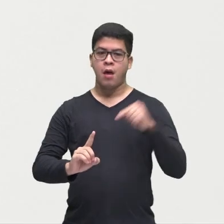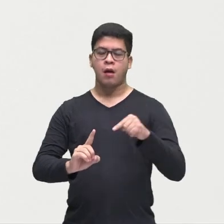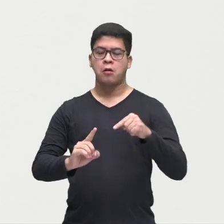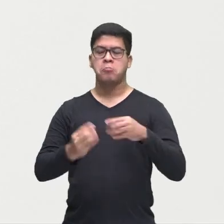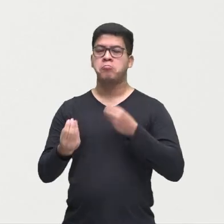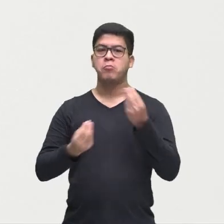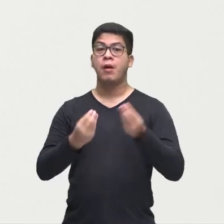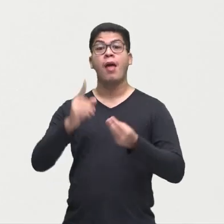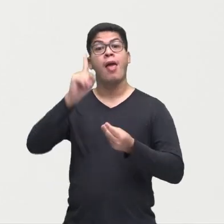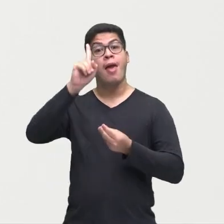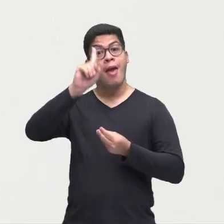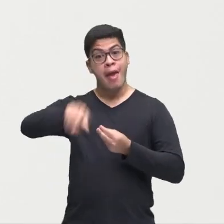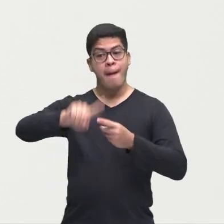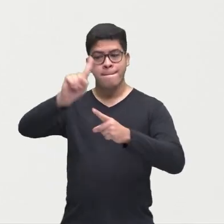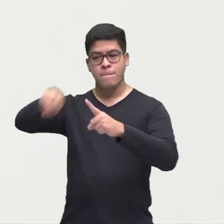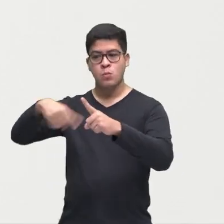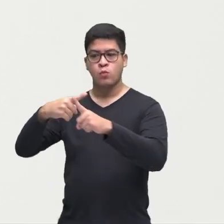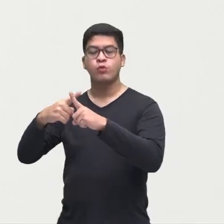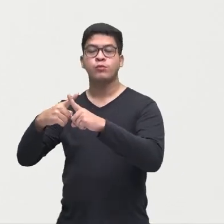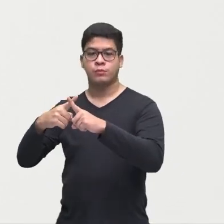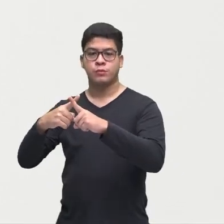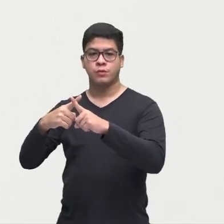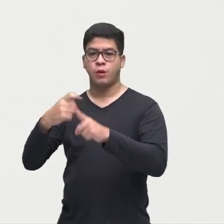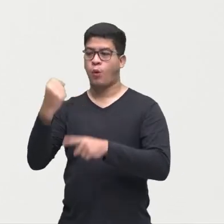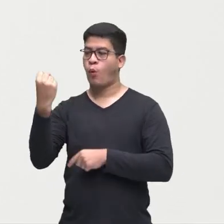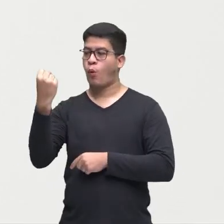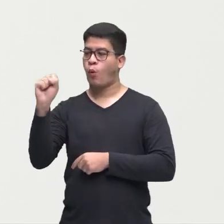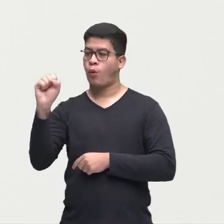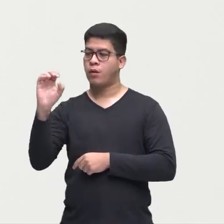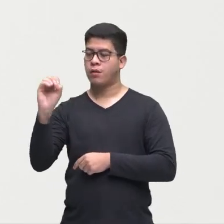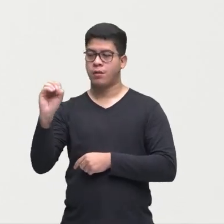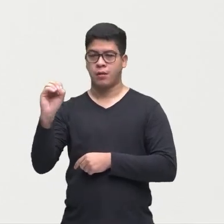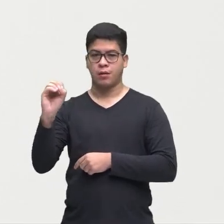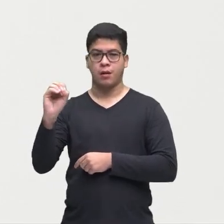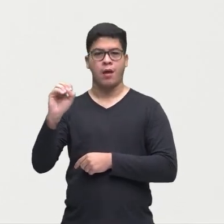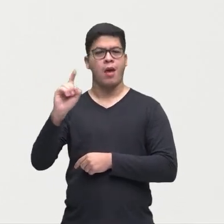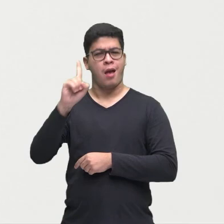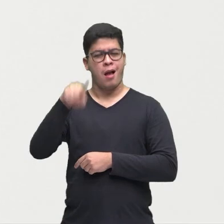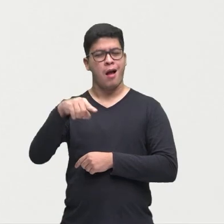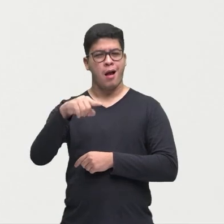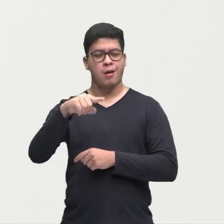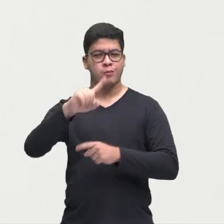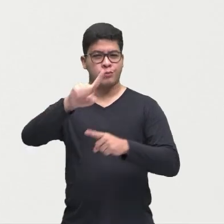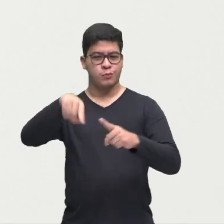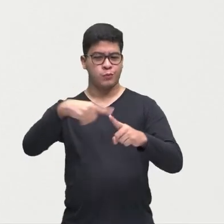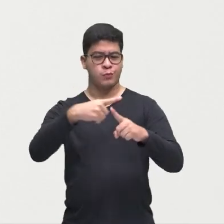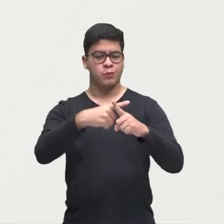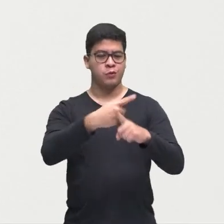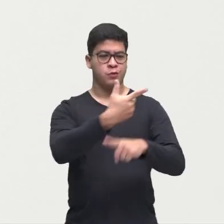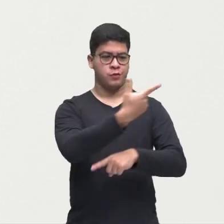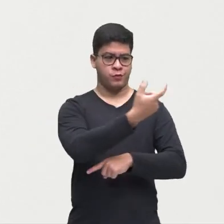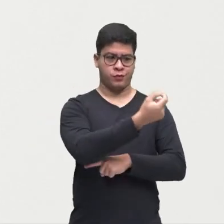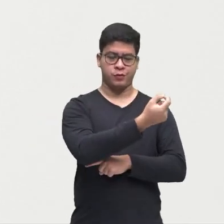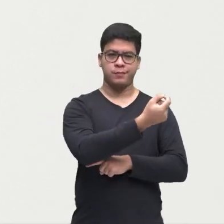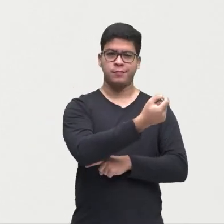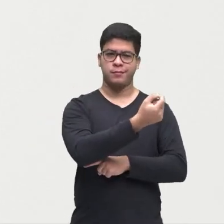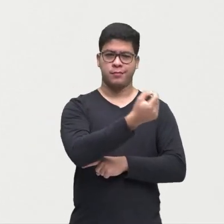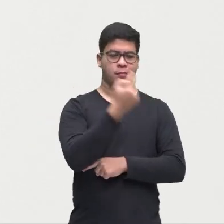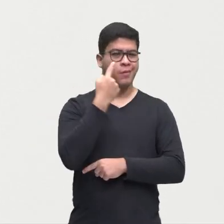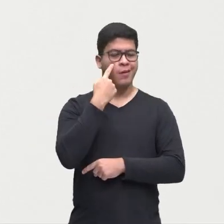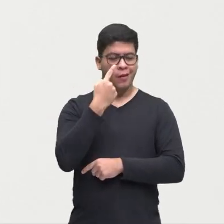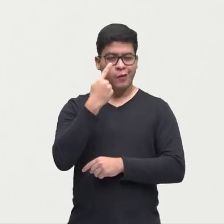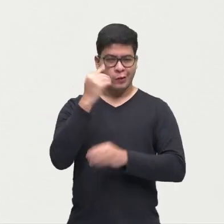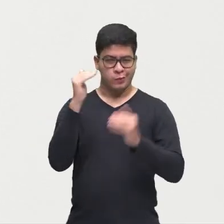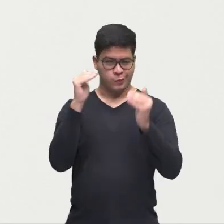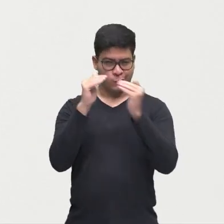dizendo o seguinte. Ele quer saber se o 80 é múltiplo de 20, tá bom? Para a gente descobrir isso, vamos fazer aquilo que nós